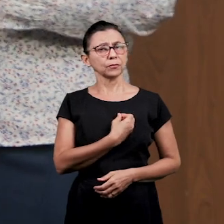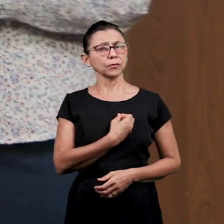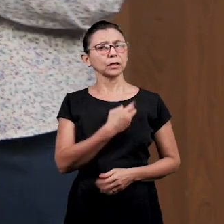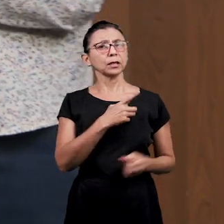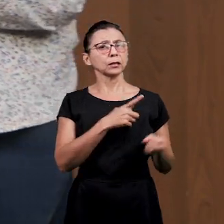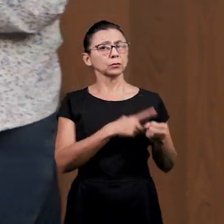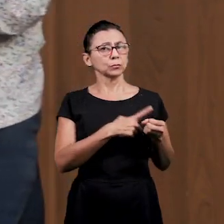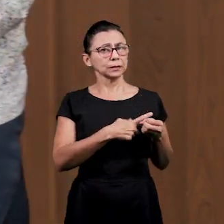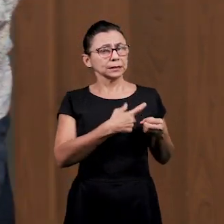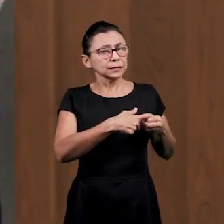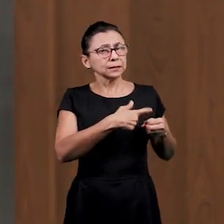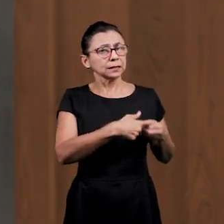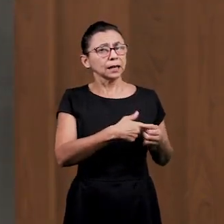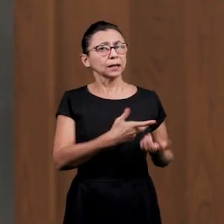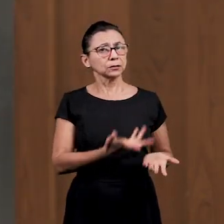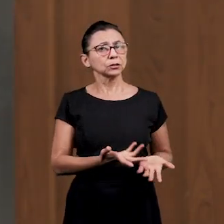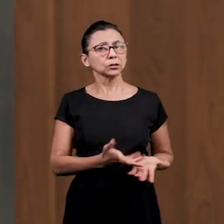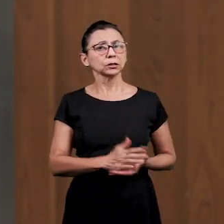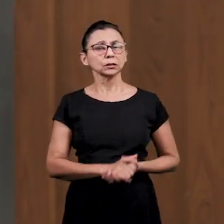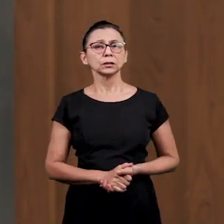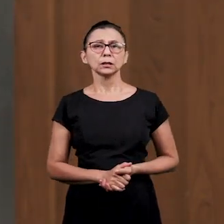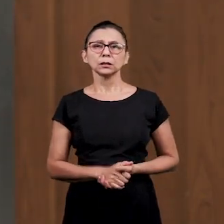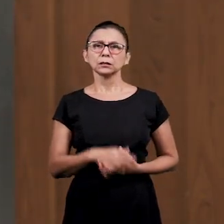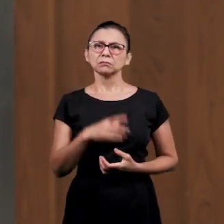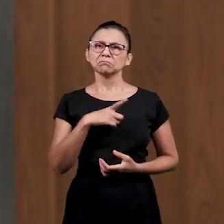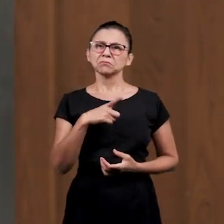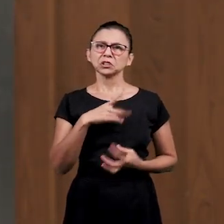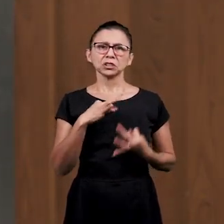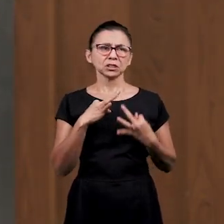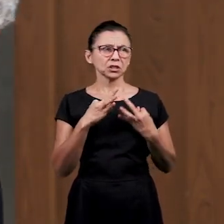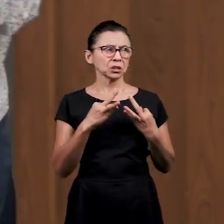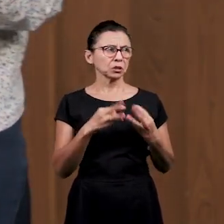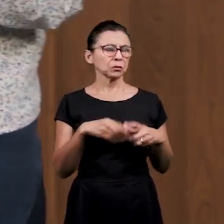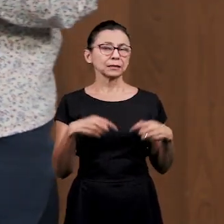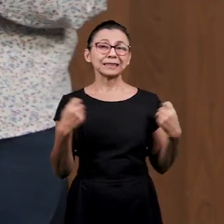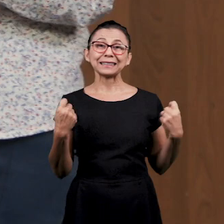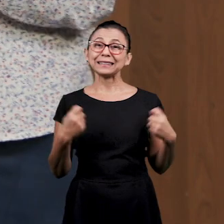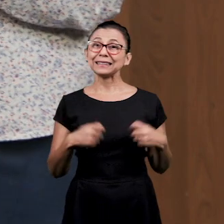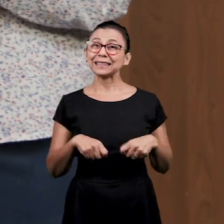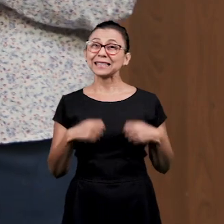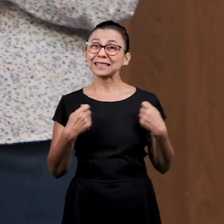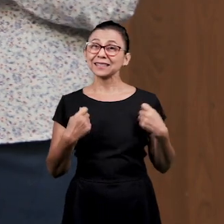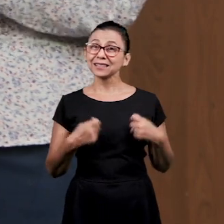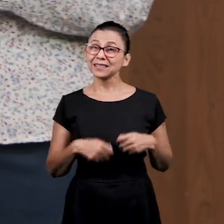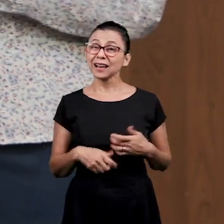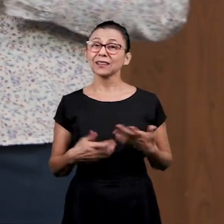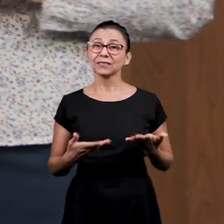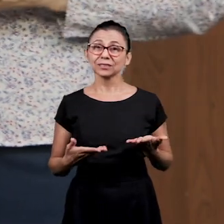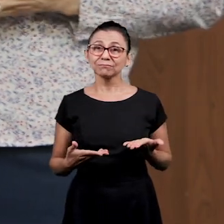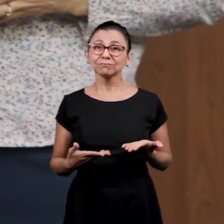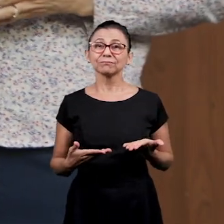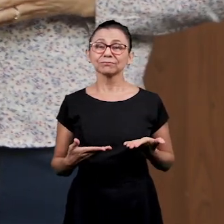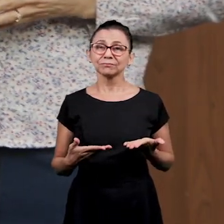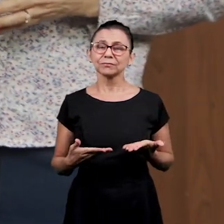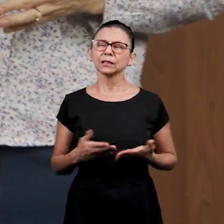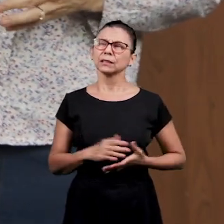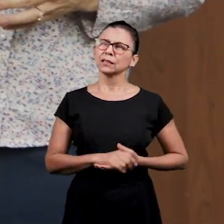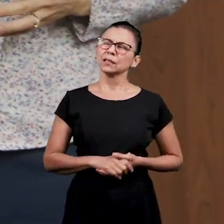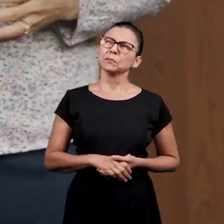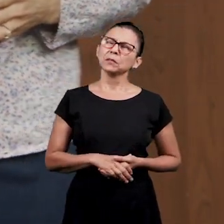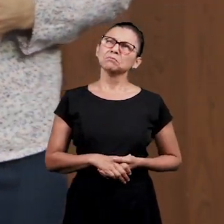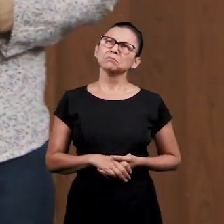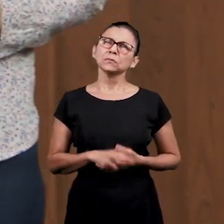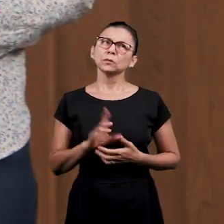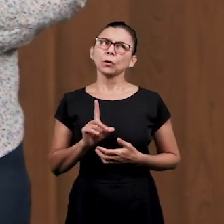vivia numa cidade que dava para ele todo o conforto que aquela época poderia oferecer.